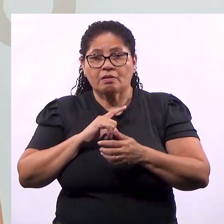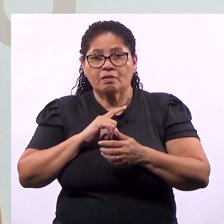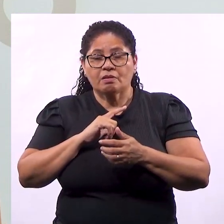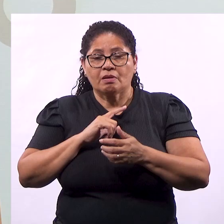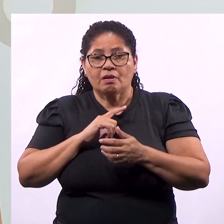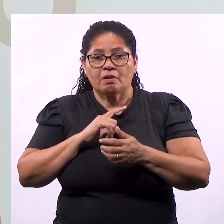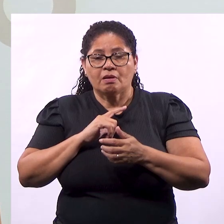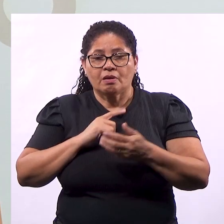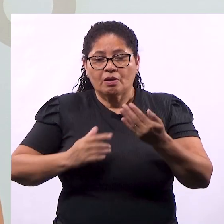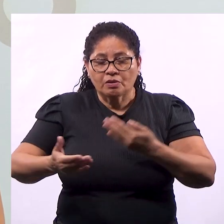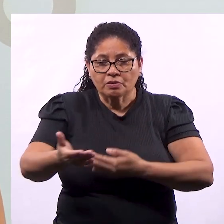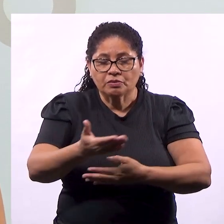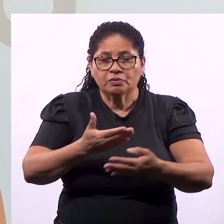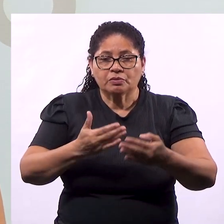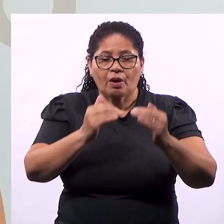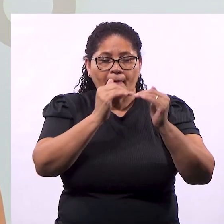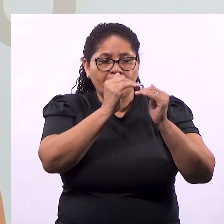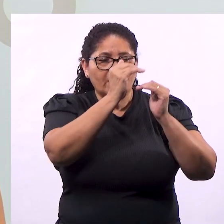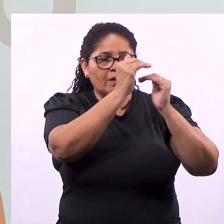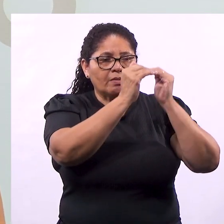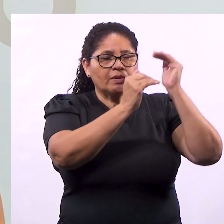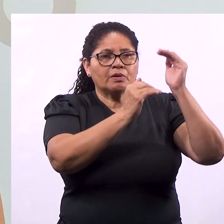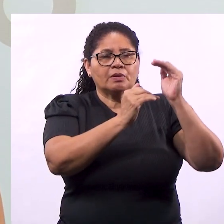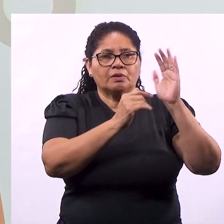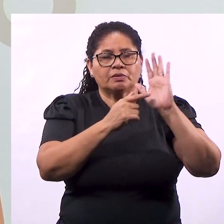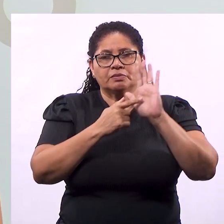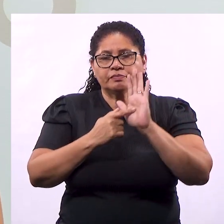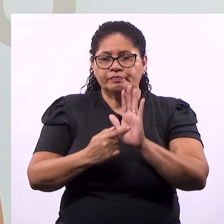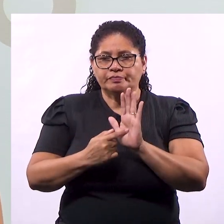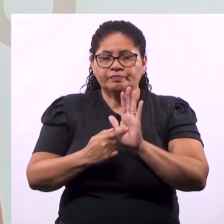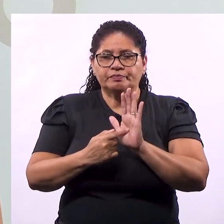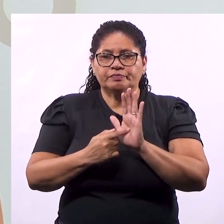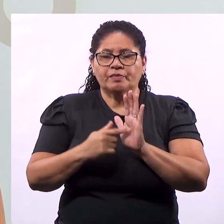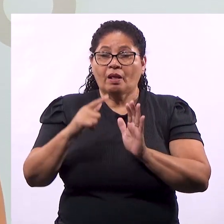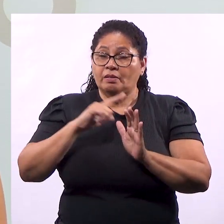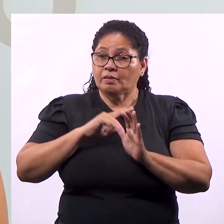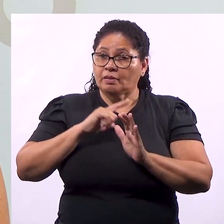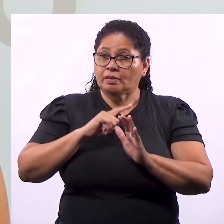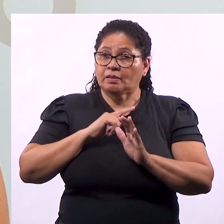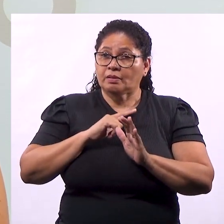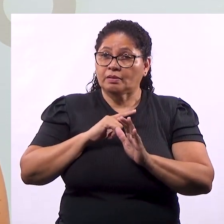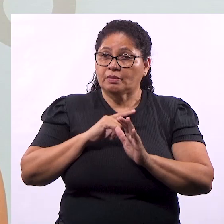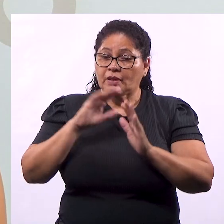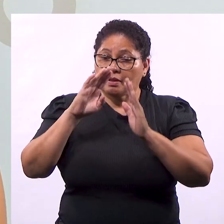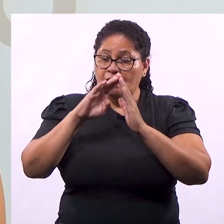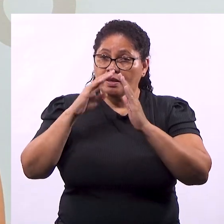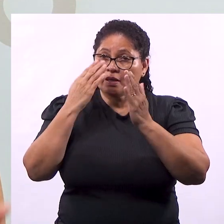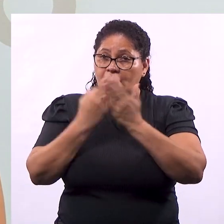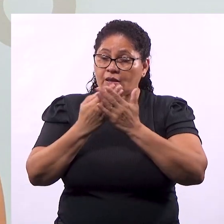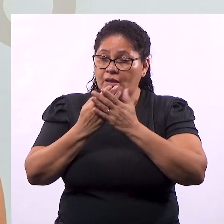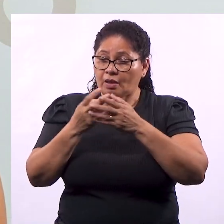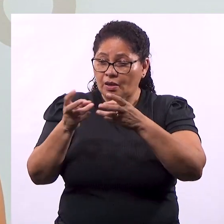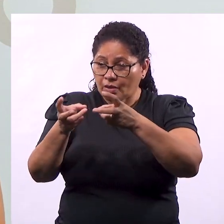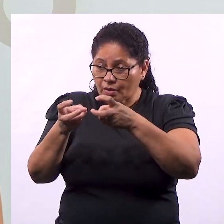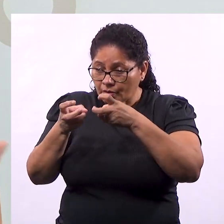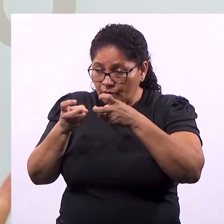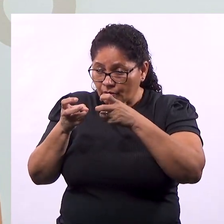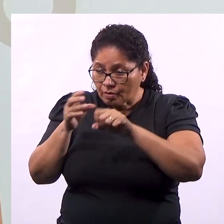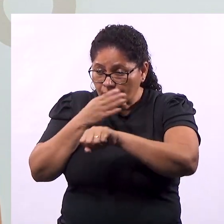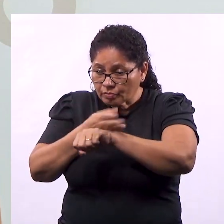páginas com relação a construção da apresentação e vocês têm que ir à escola